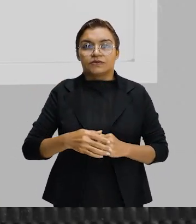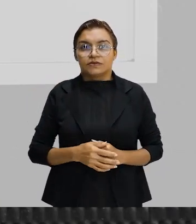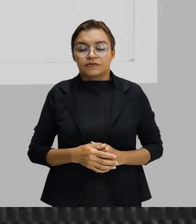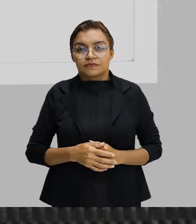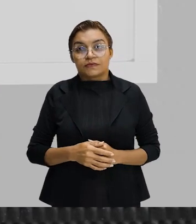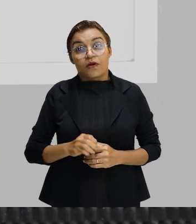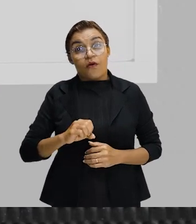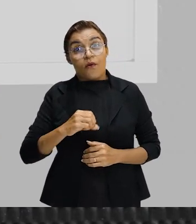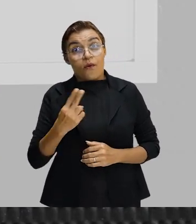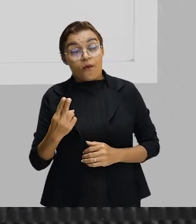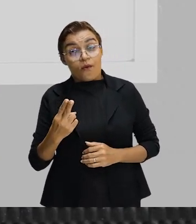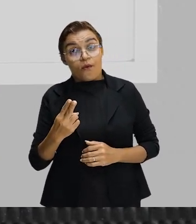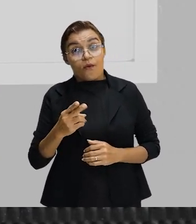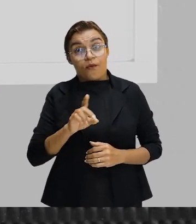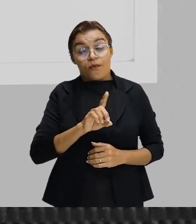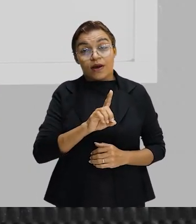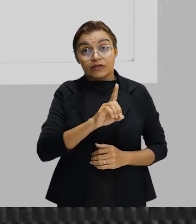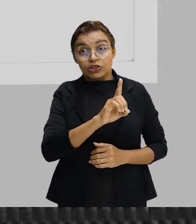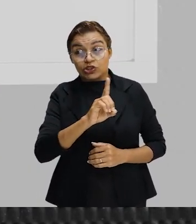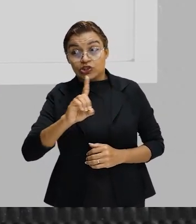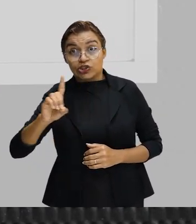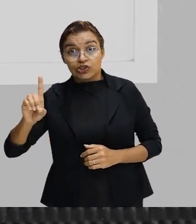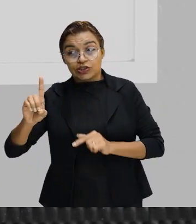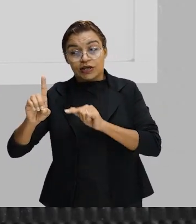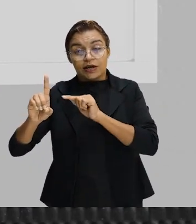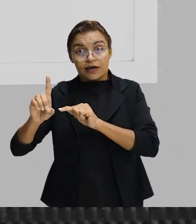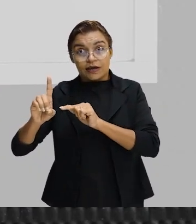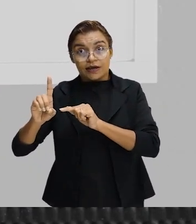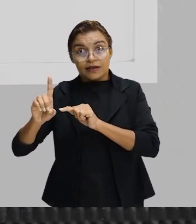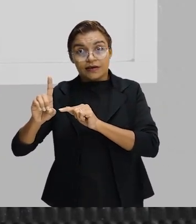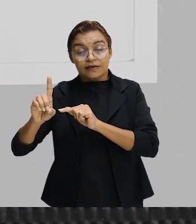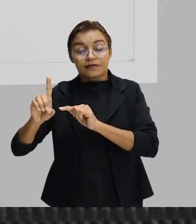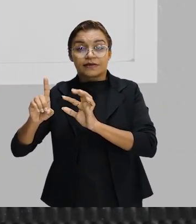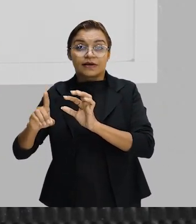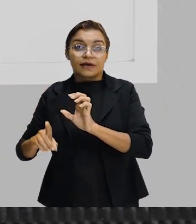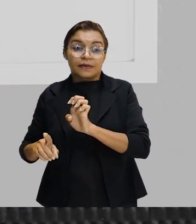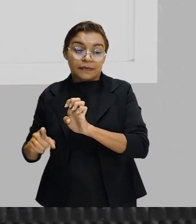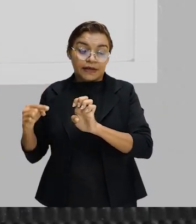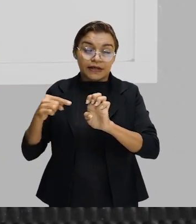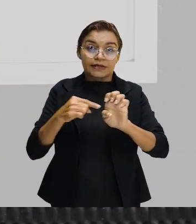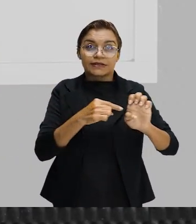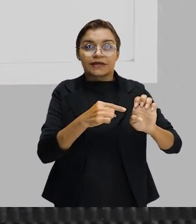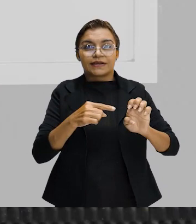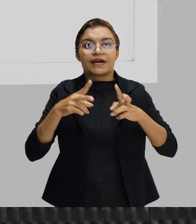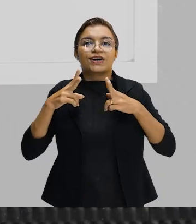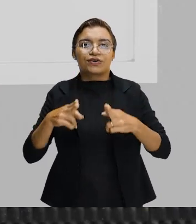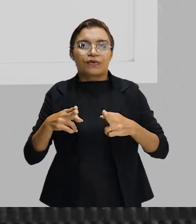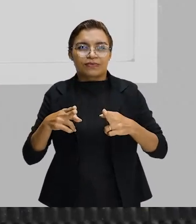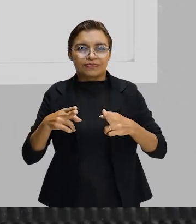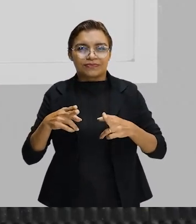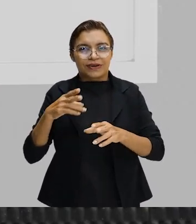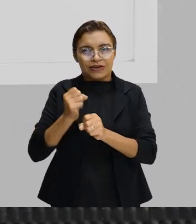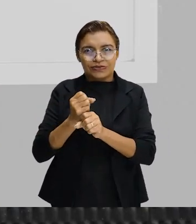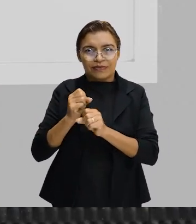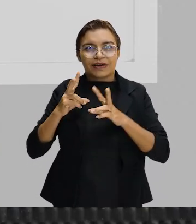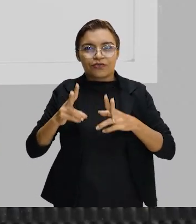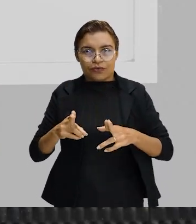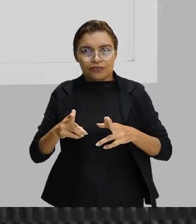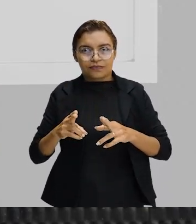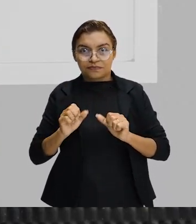que apontam para a direita tem que ser igual ao somatório das forças que apontam para a esquerda. Tá